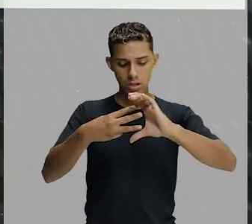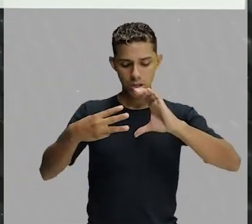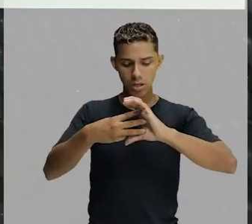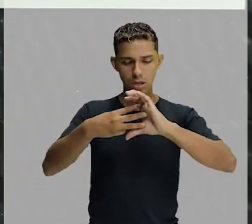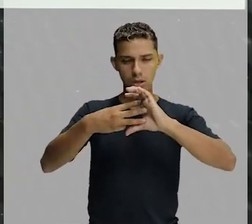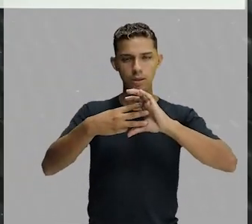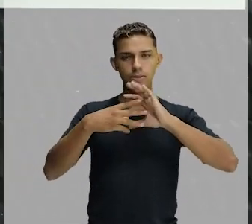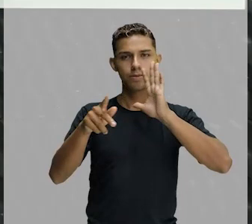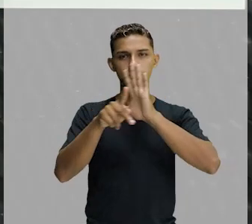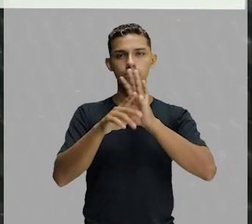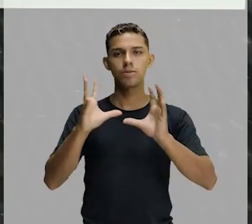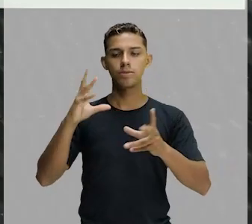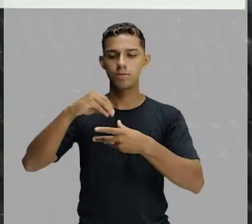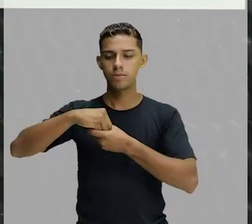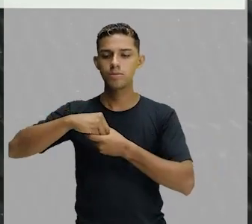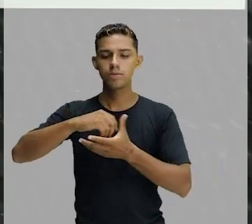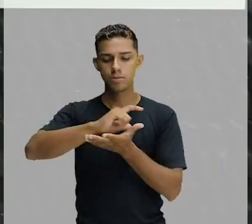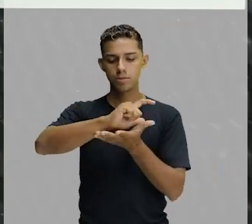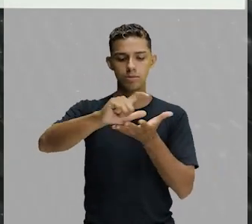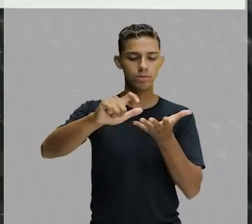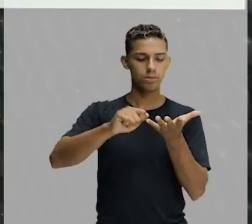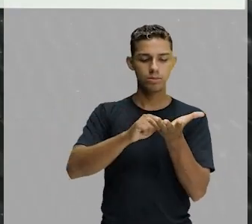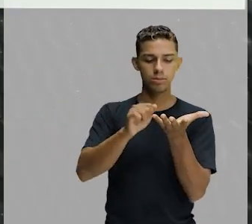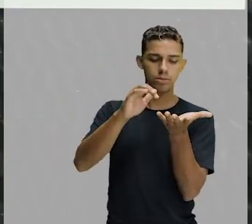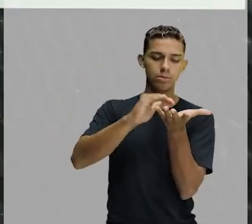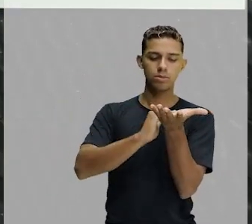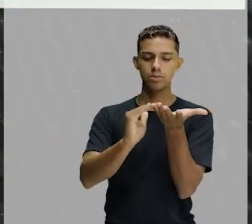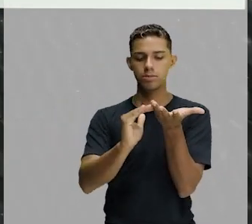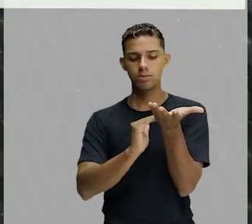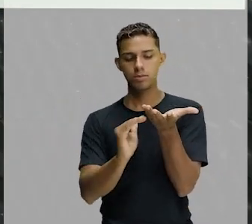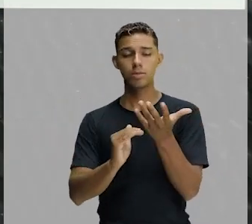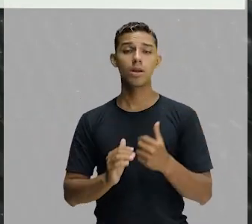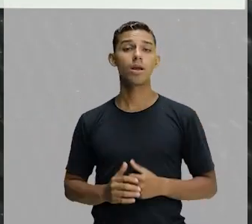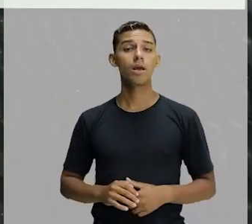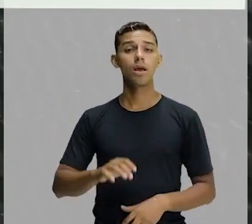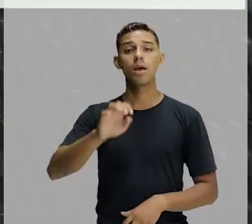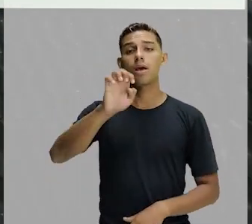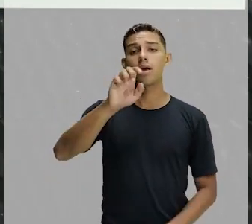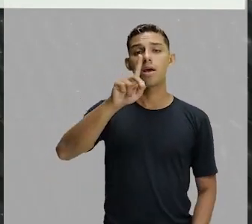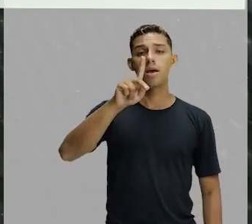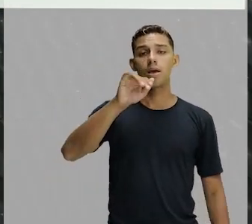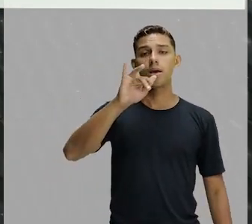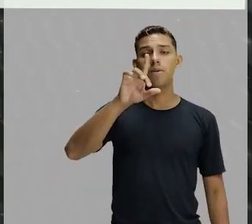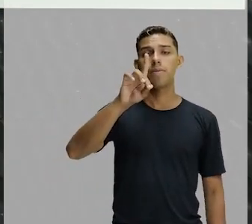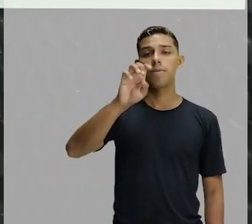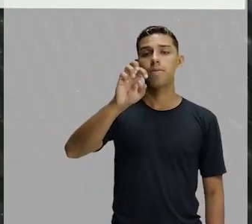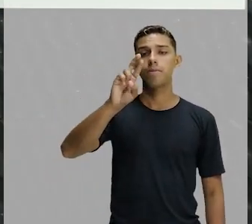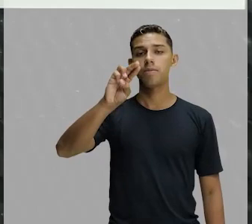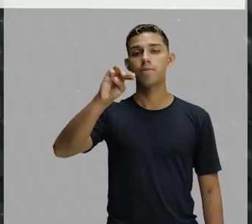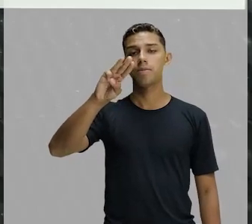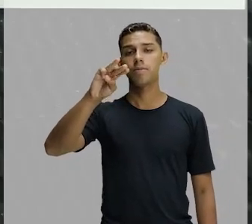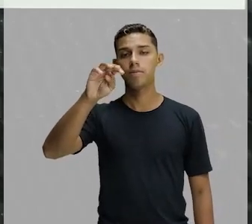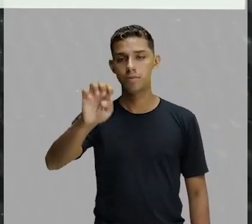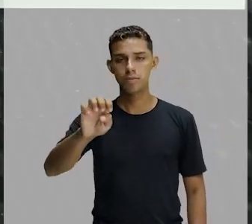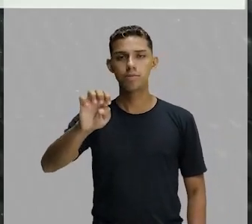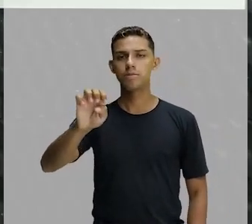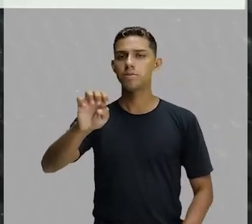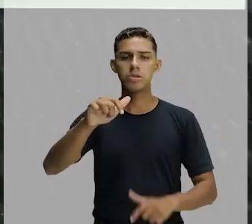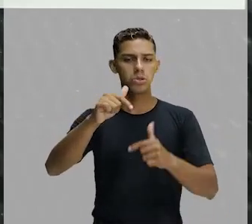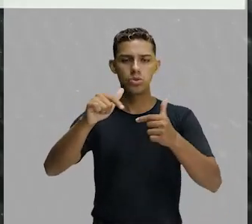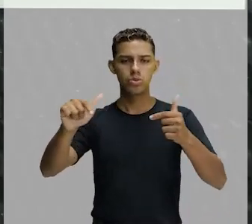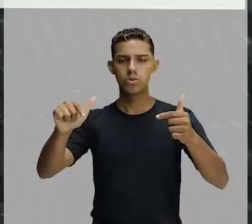ficam dentro da folha, não da epiderme. A epiderme é formada por células sem pigmentação,